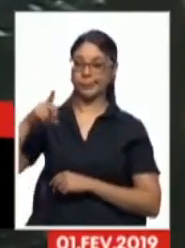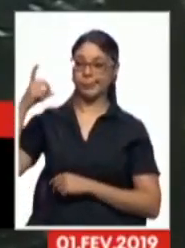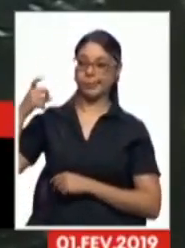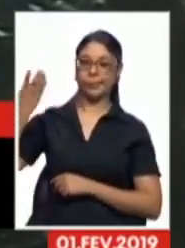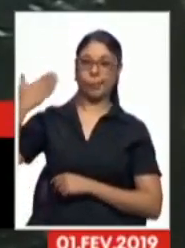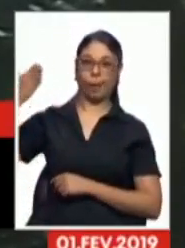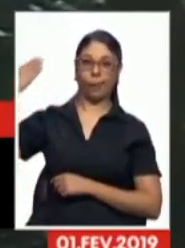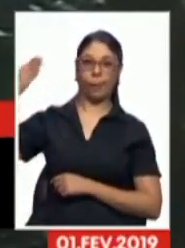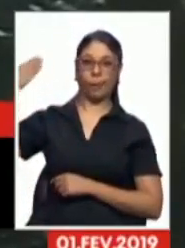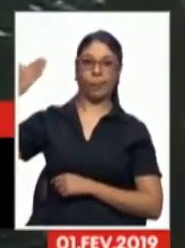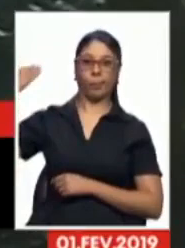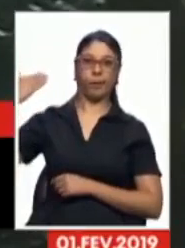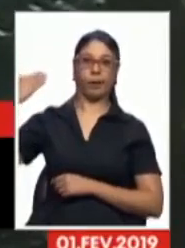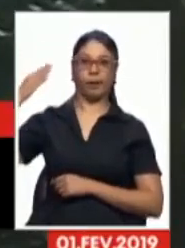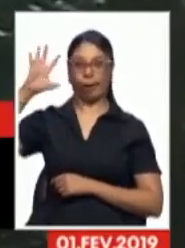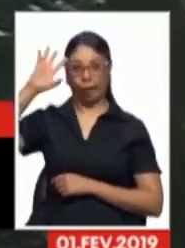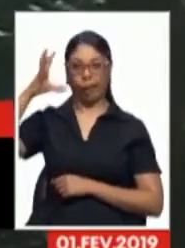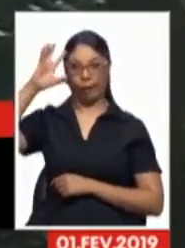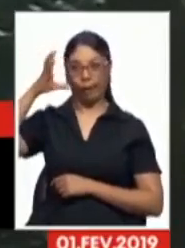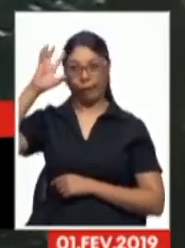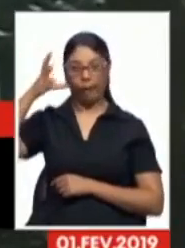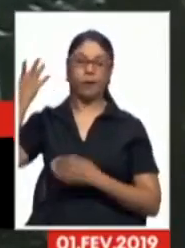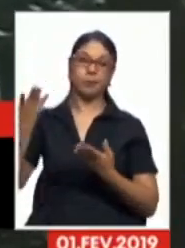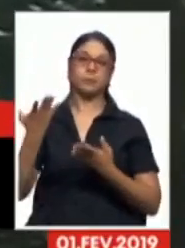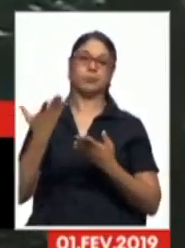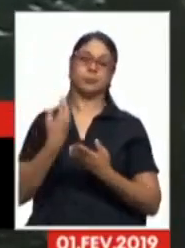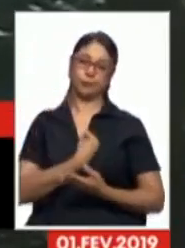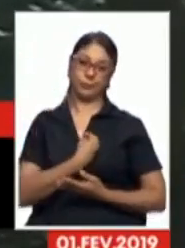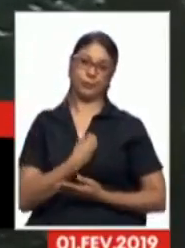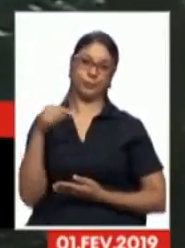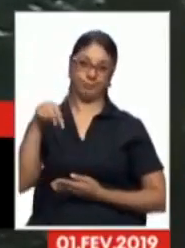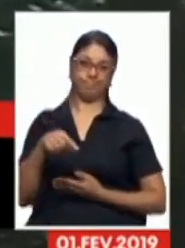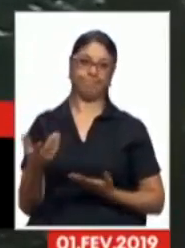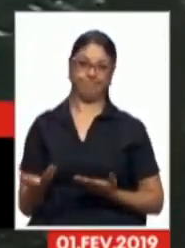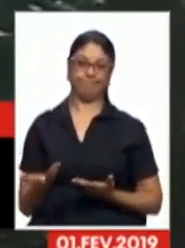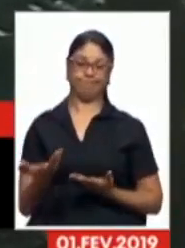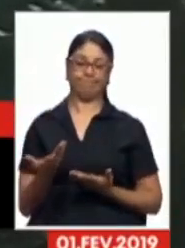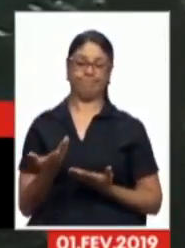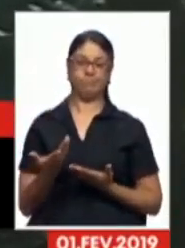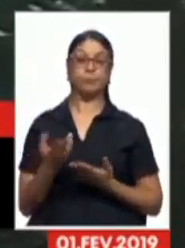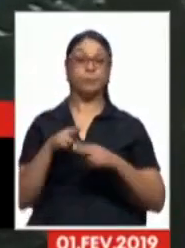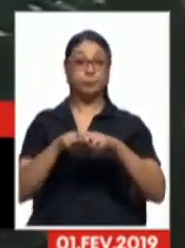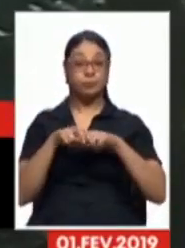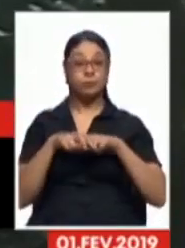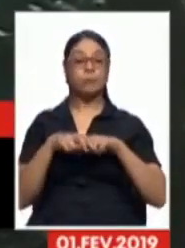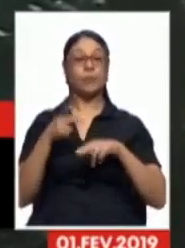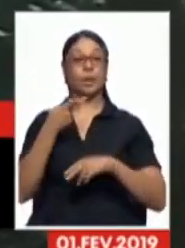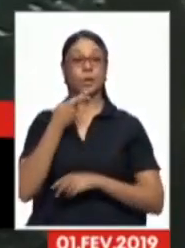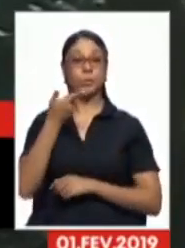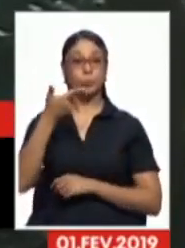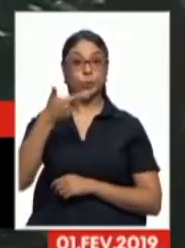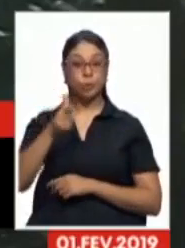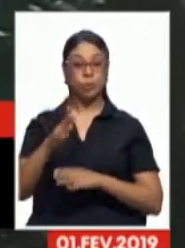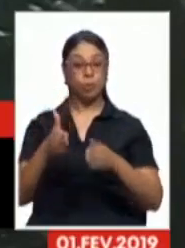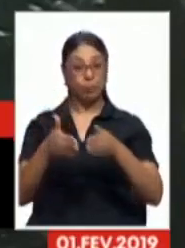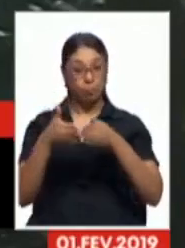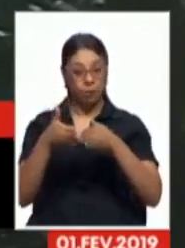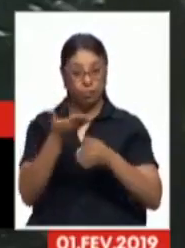tomaram enquanto ocuparam este cargo. Por isso, repito e peço a